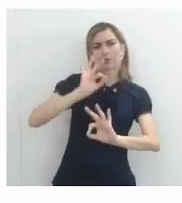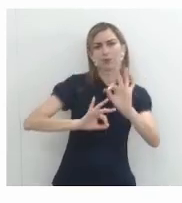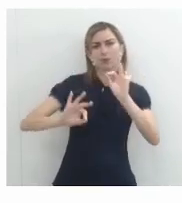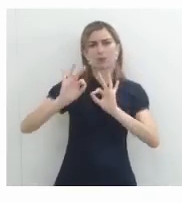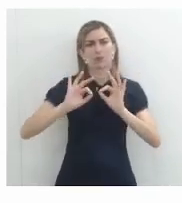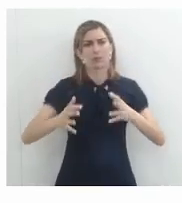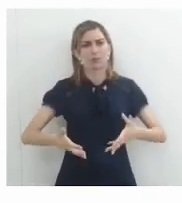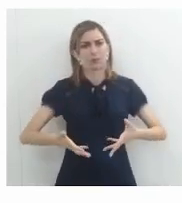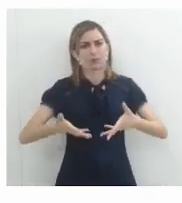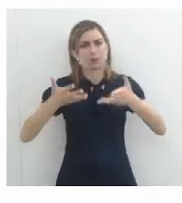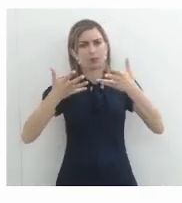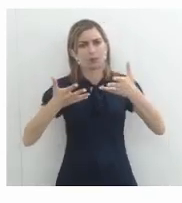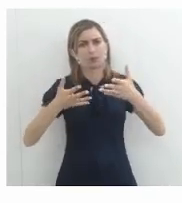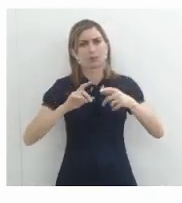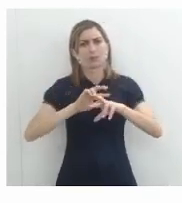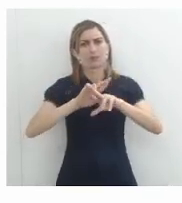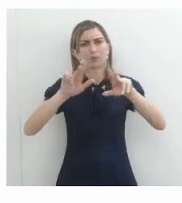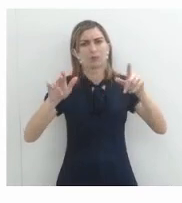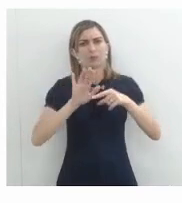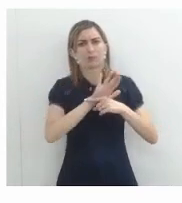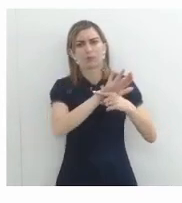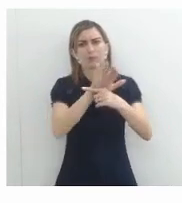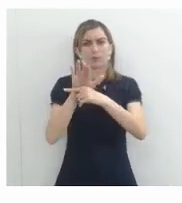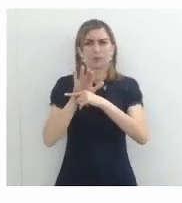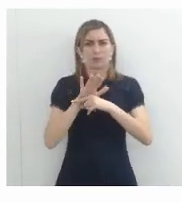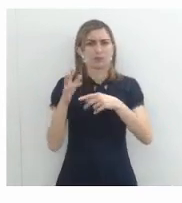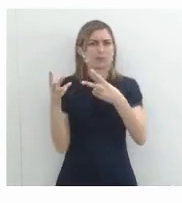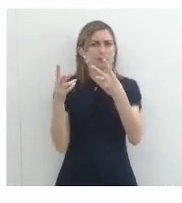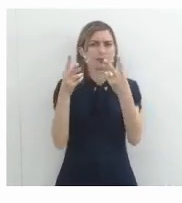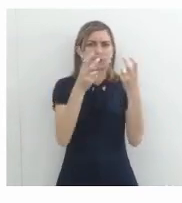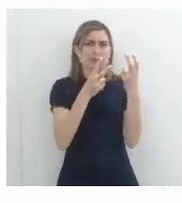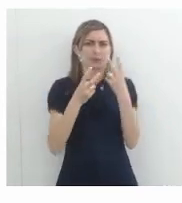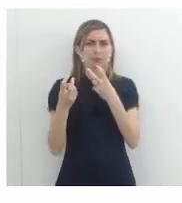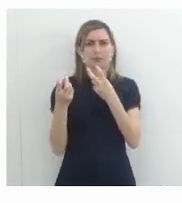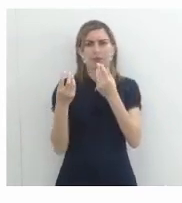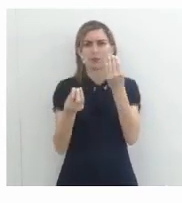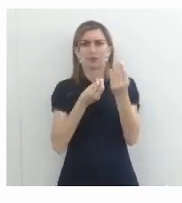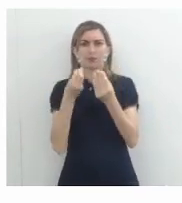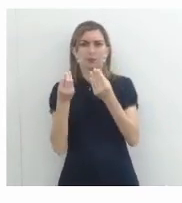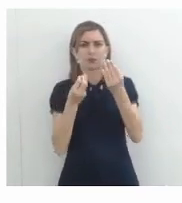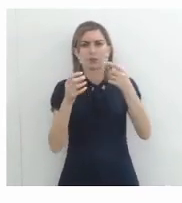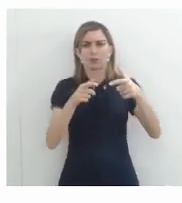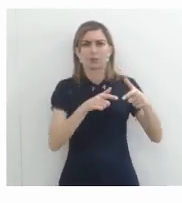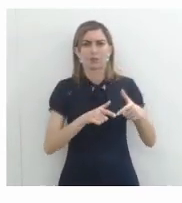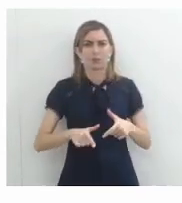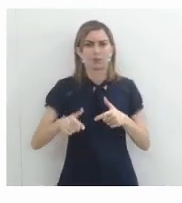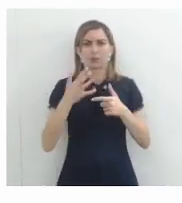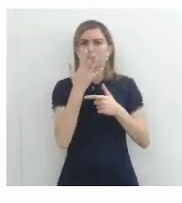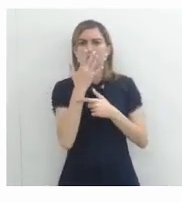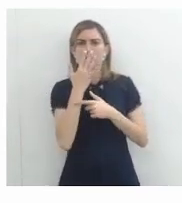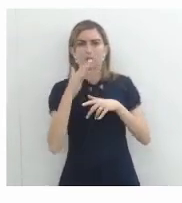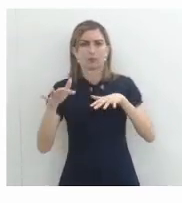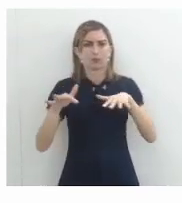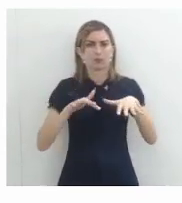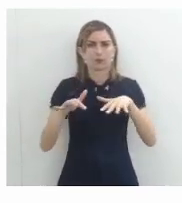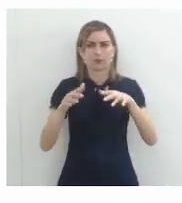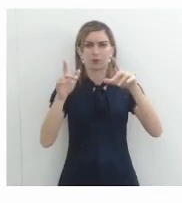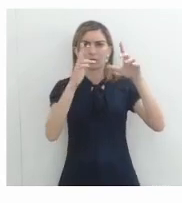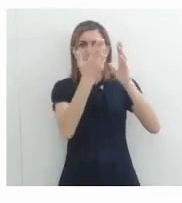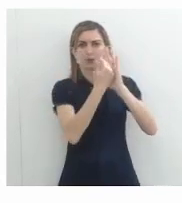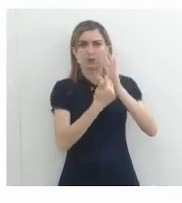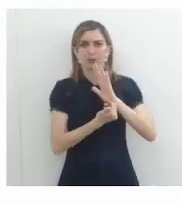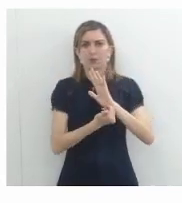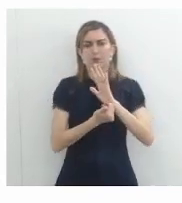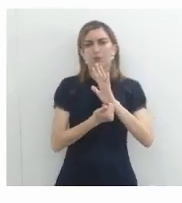e posicionamento, ajuda na percepção de formas, espaço, cores e movimento da figura